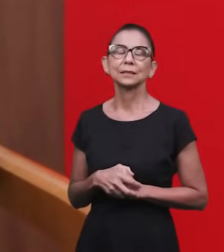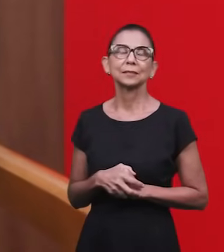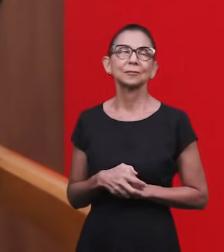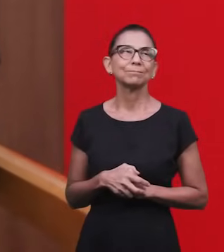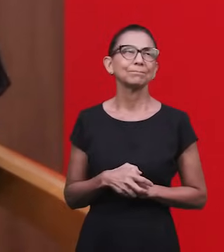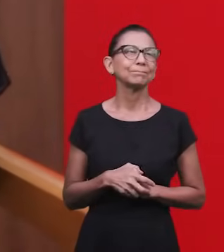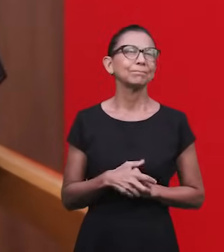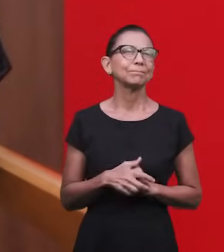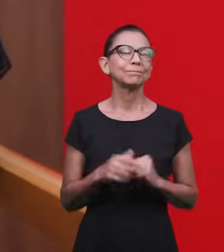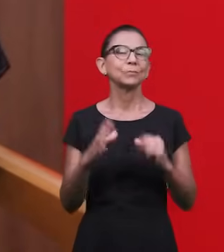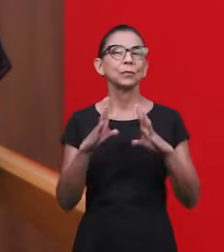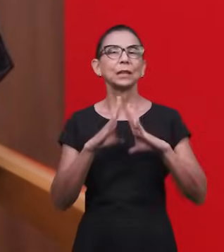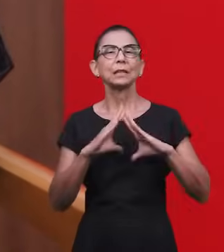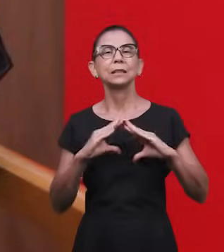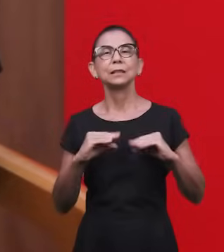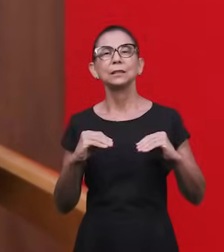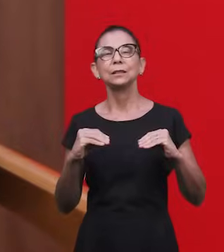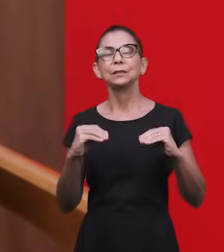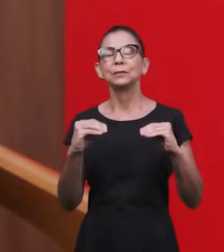muito maravilhoso,